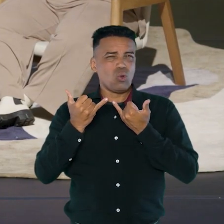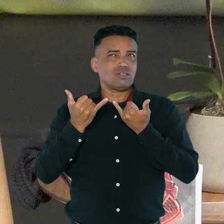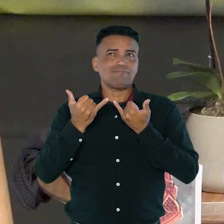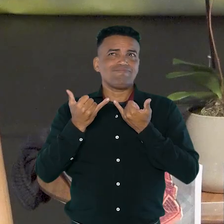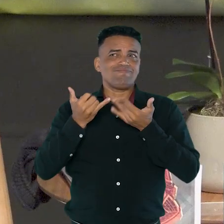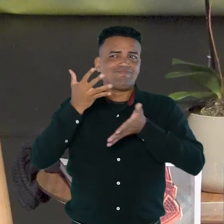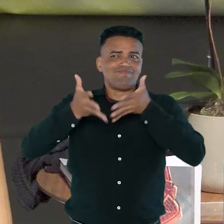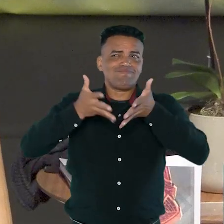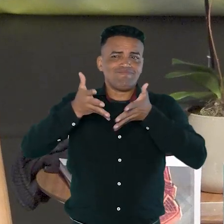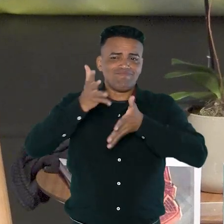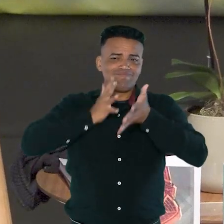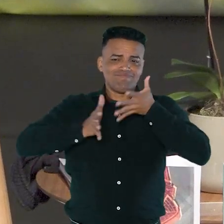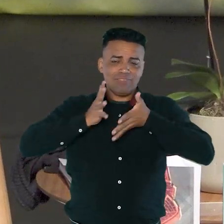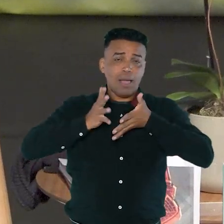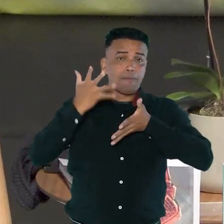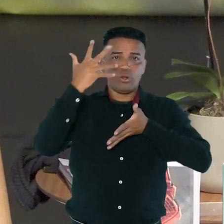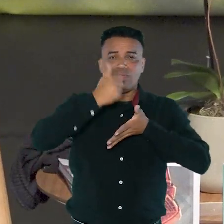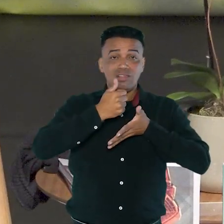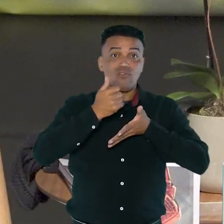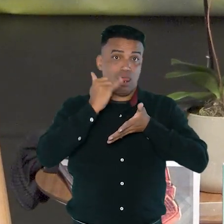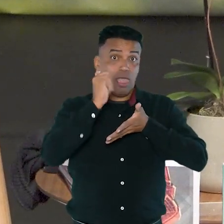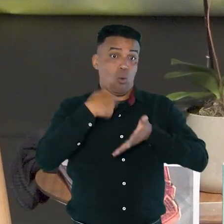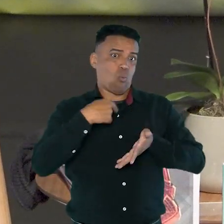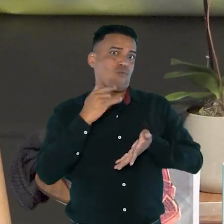que até hoje eu falo que fui eu que falei.